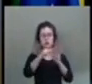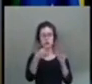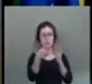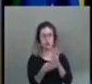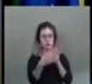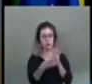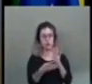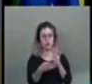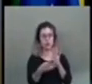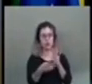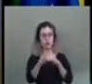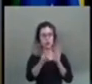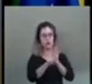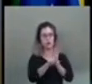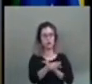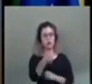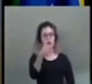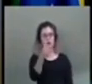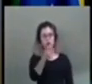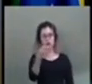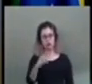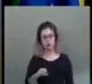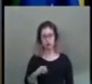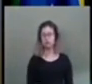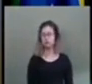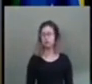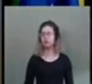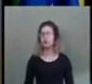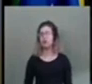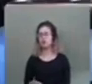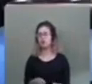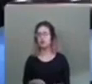44 da referida de lei 10 79